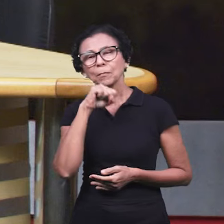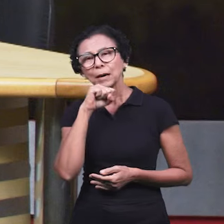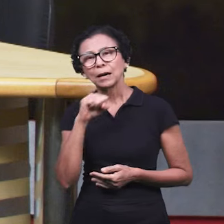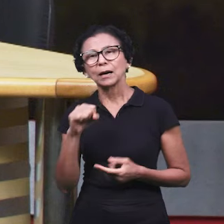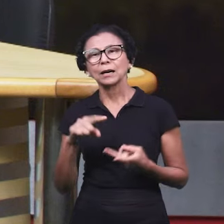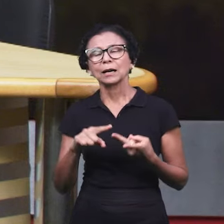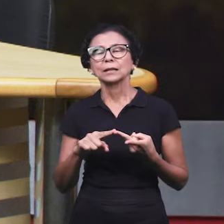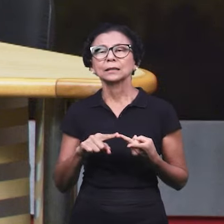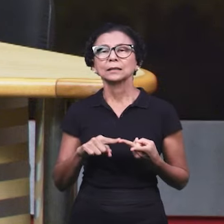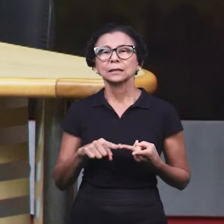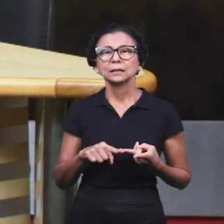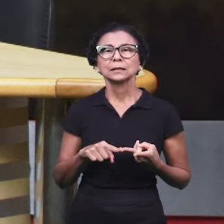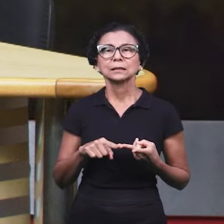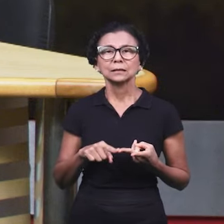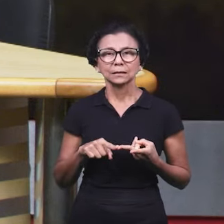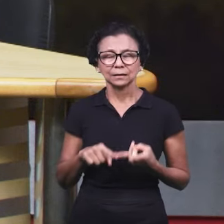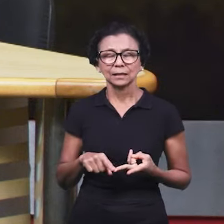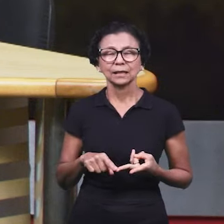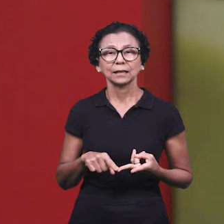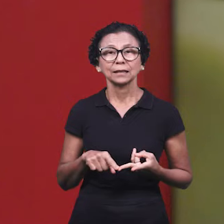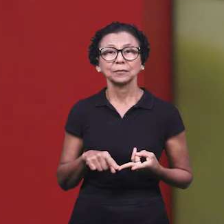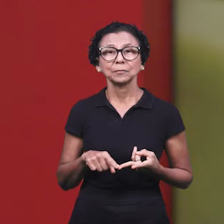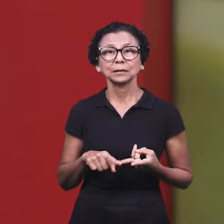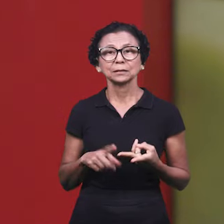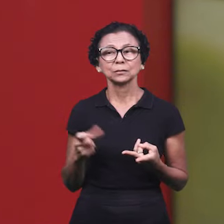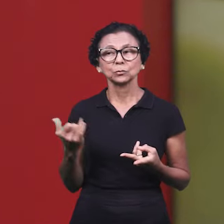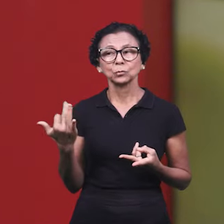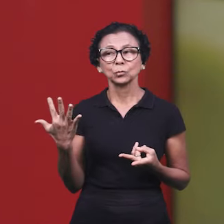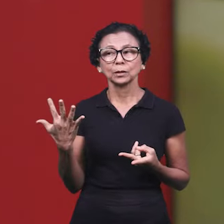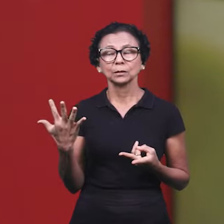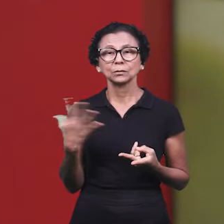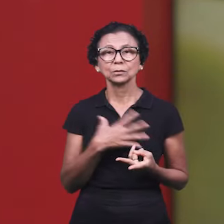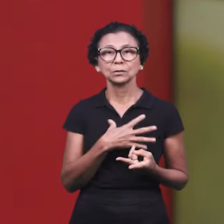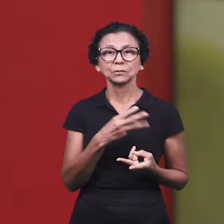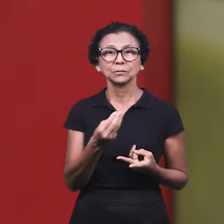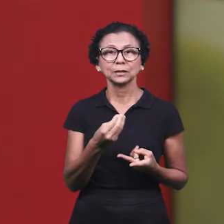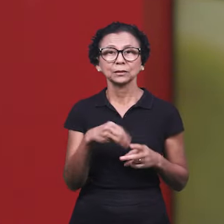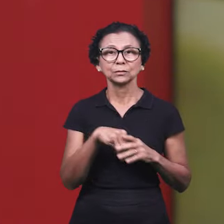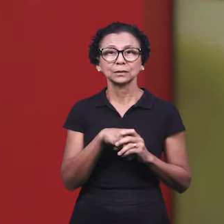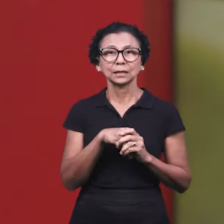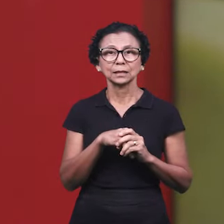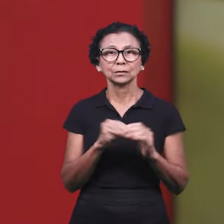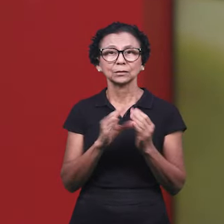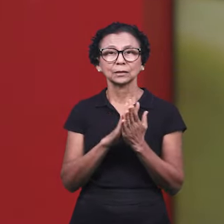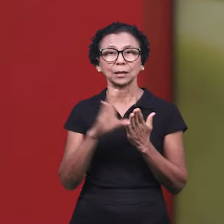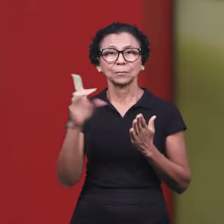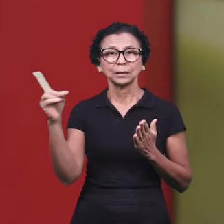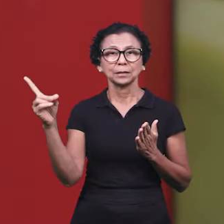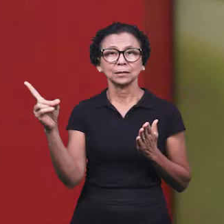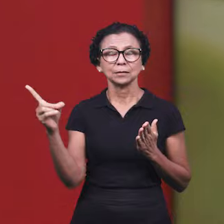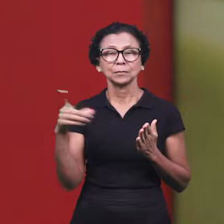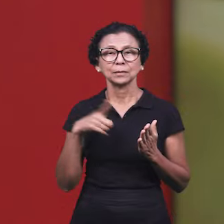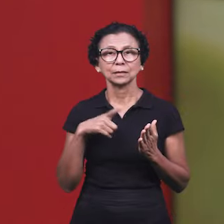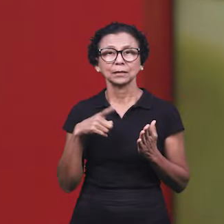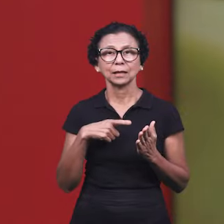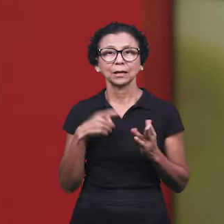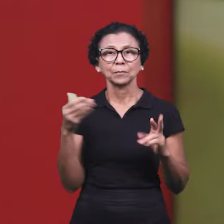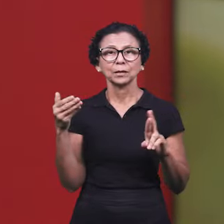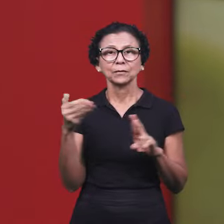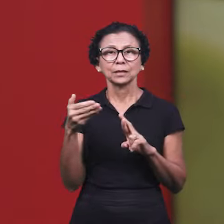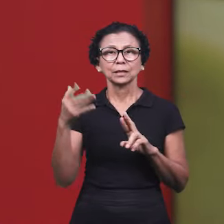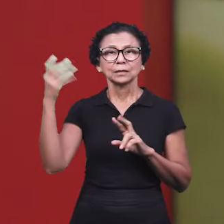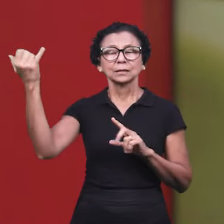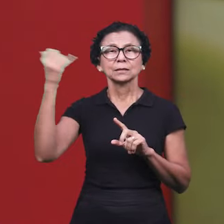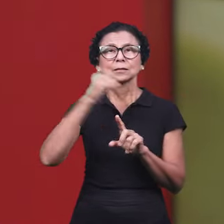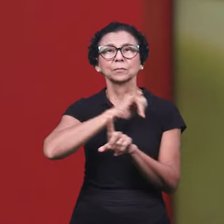e quantos filhos na Bíblia também traz uma referência uhum profética do do